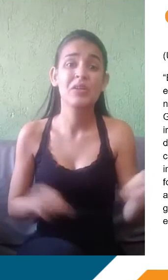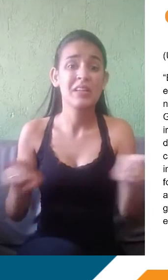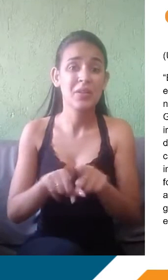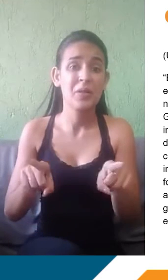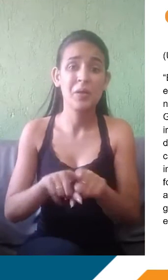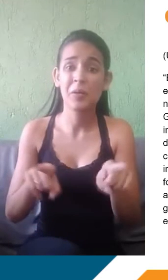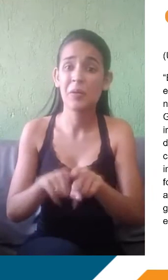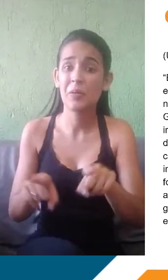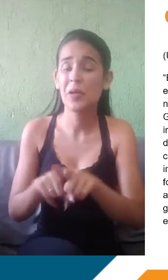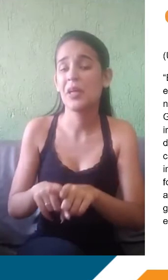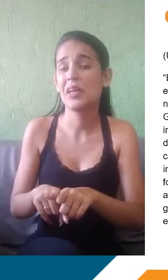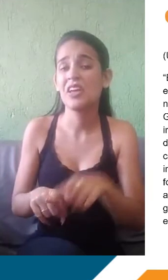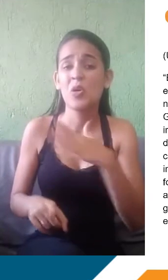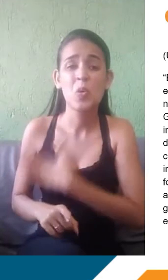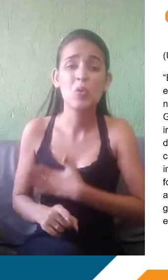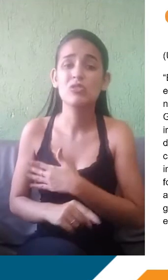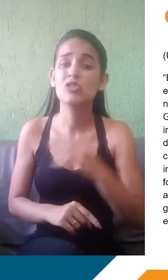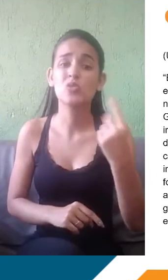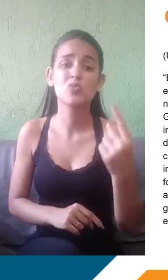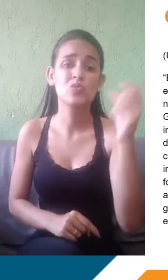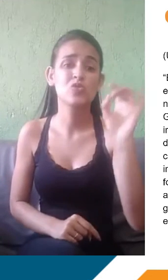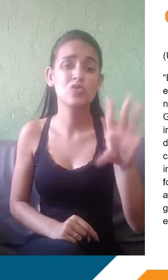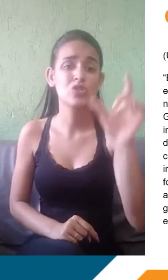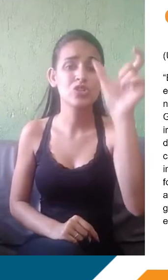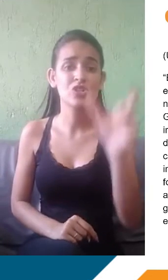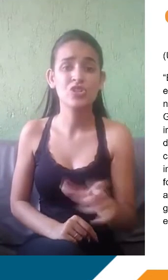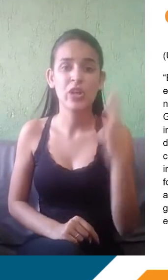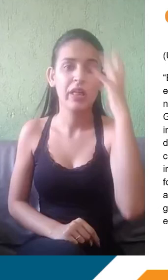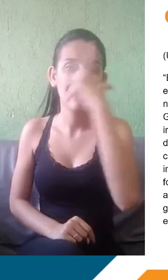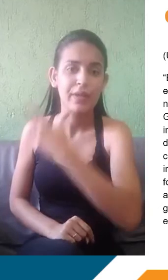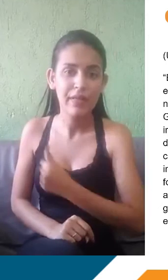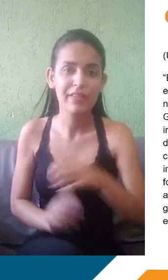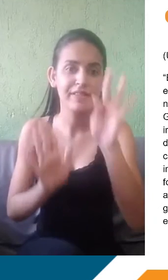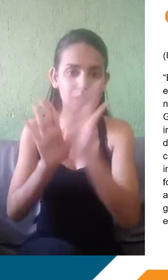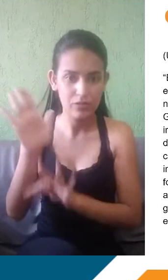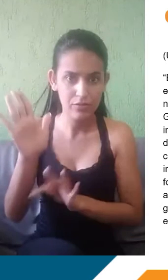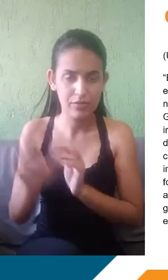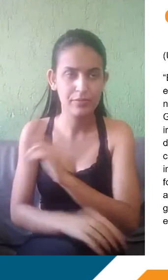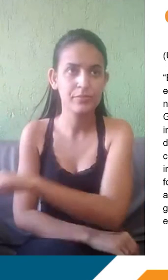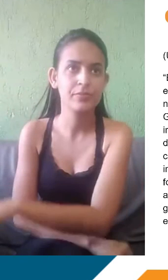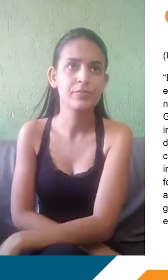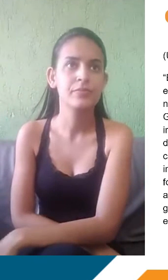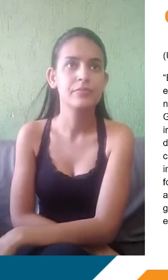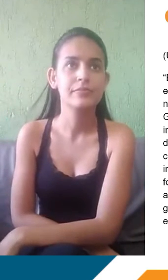beleza. Esse texto foi retirado das recordações do escrivão Isaías Caminha de Lima